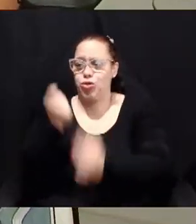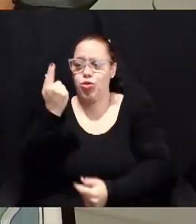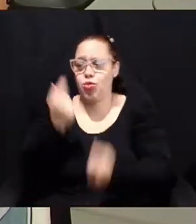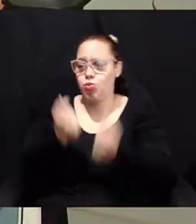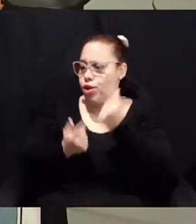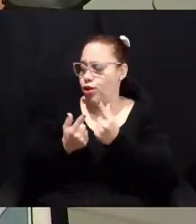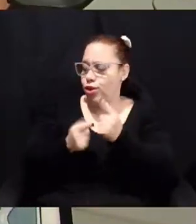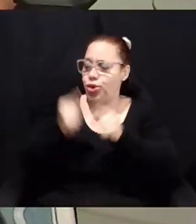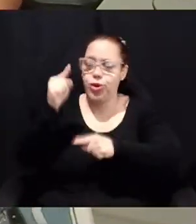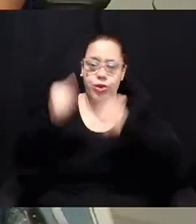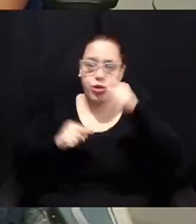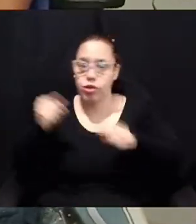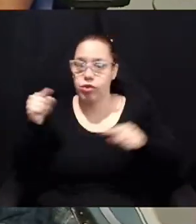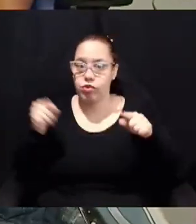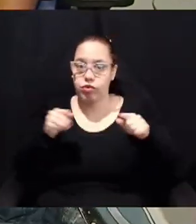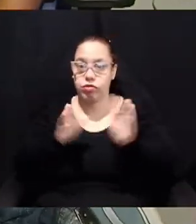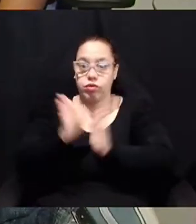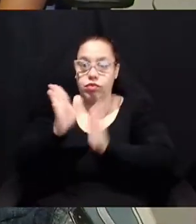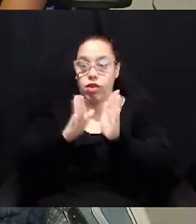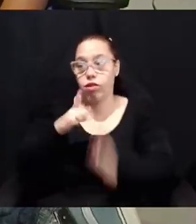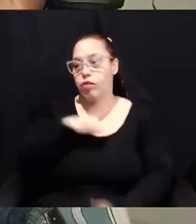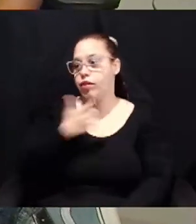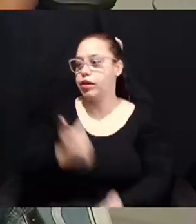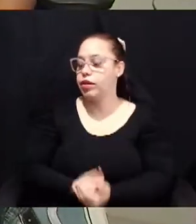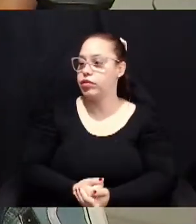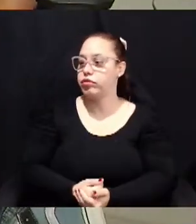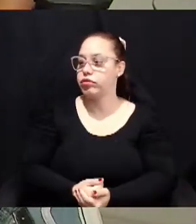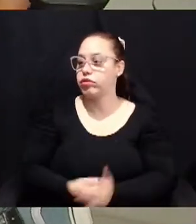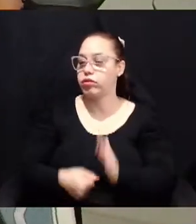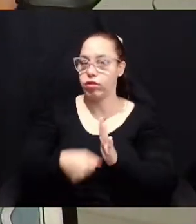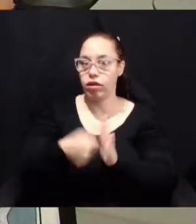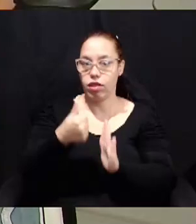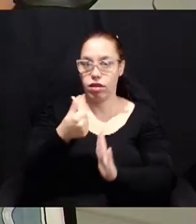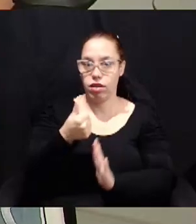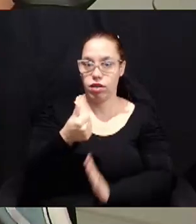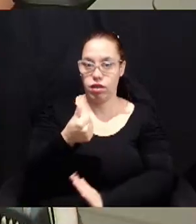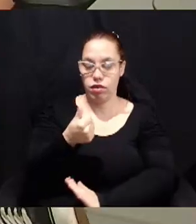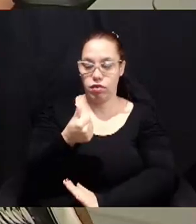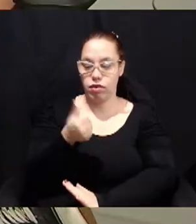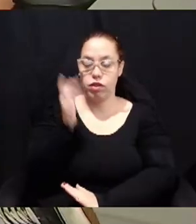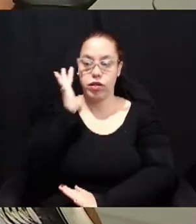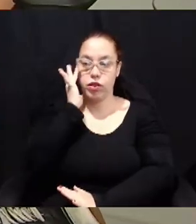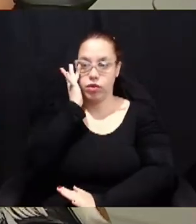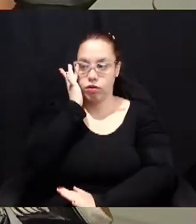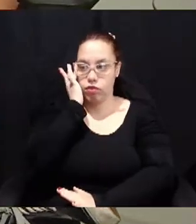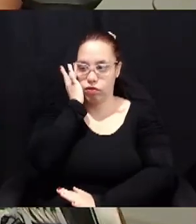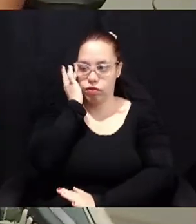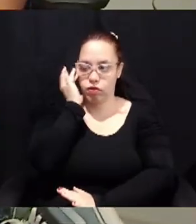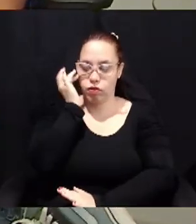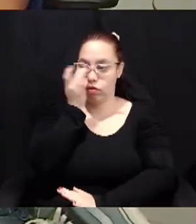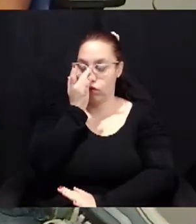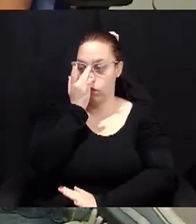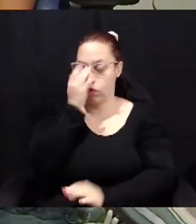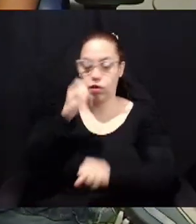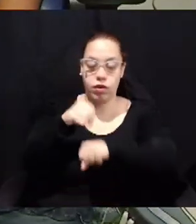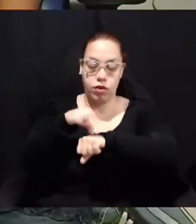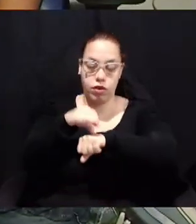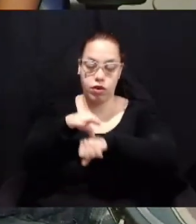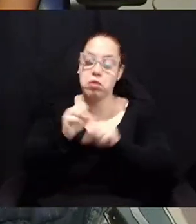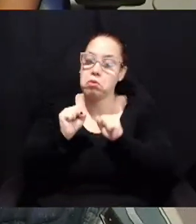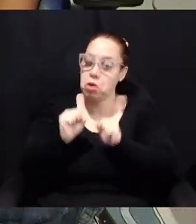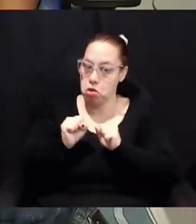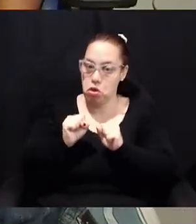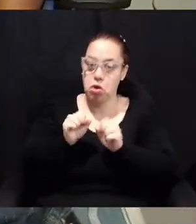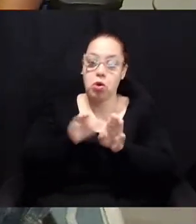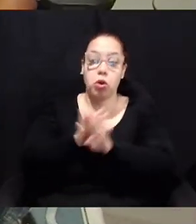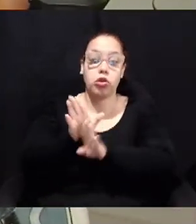tanto de acesso que as pessoas vão ter. E o primeiro, esse é um dos grandes as dicas que a gente pode dar, assim, conselhos, é que